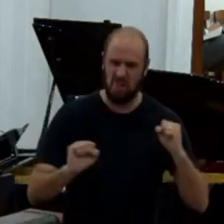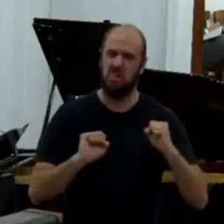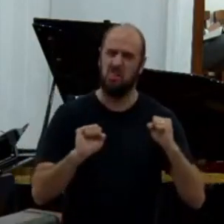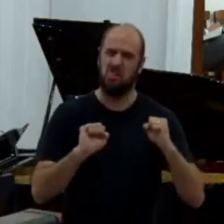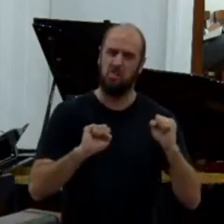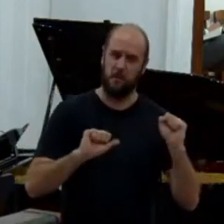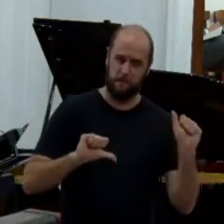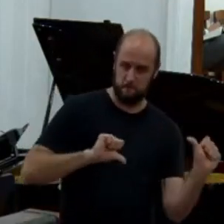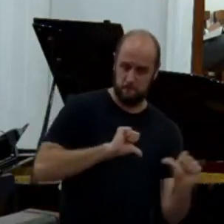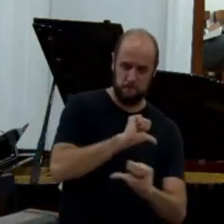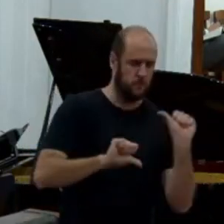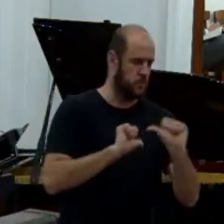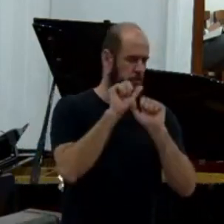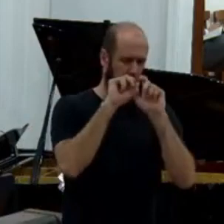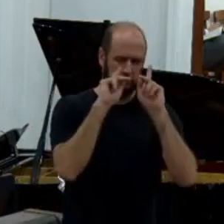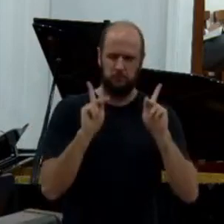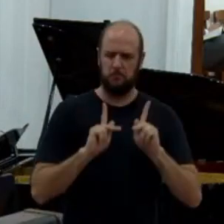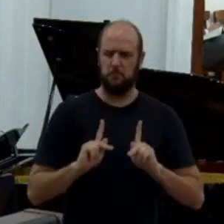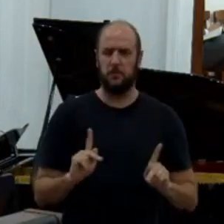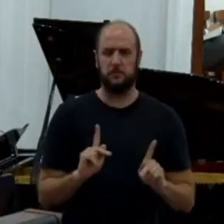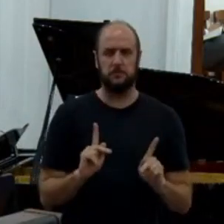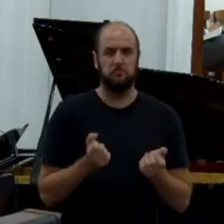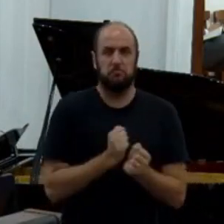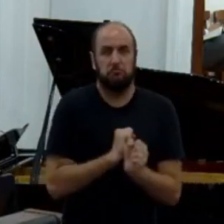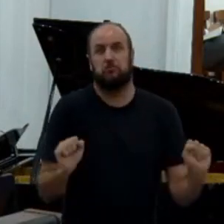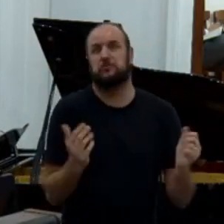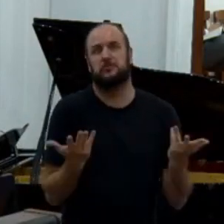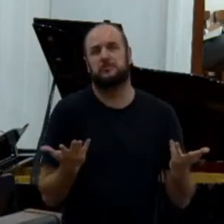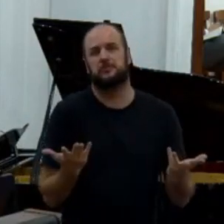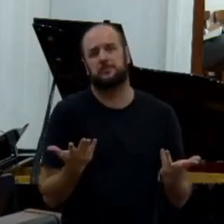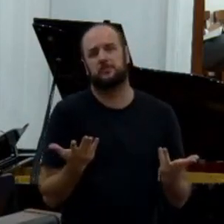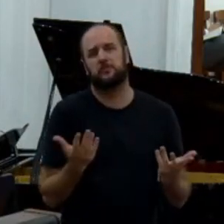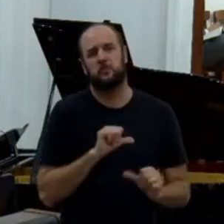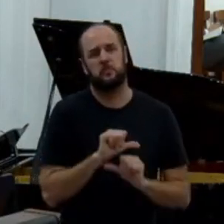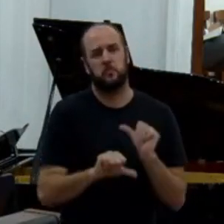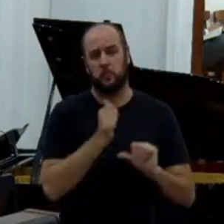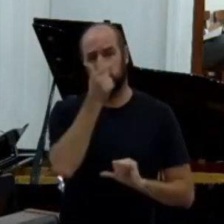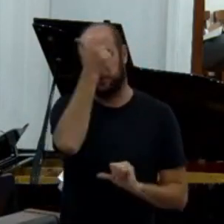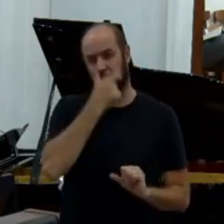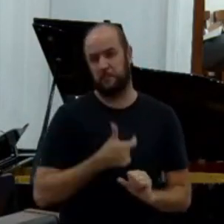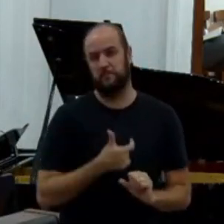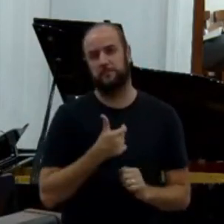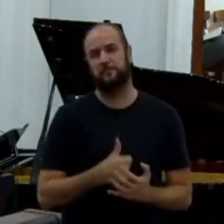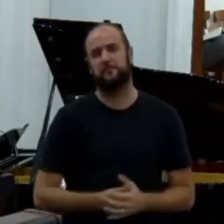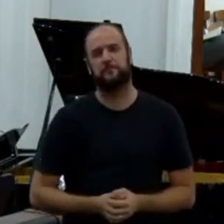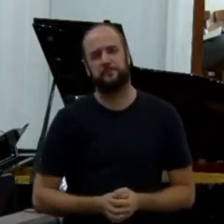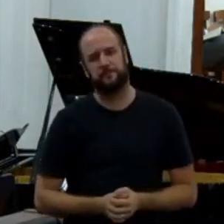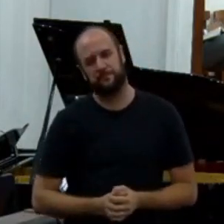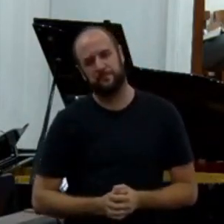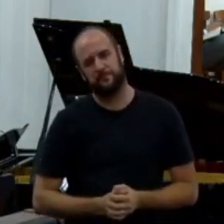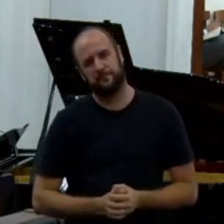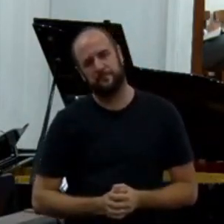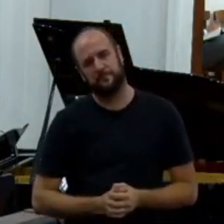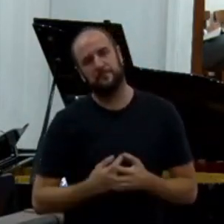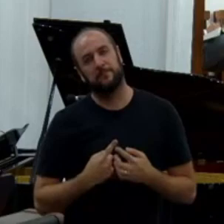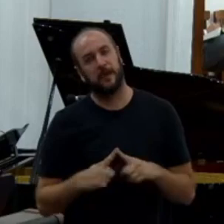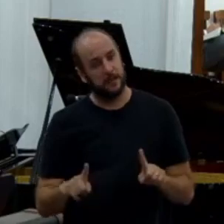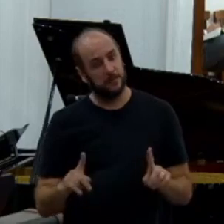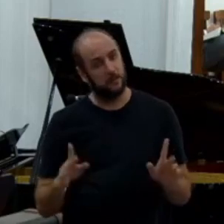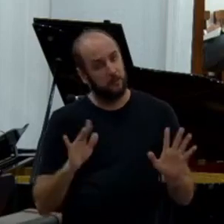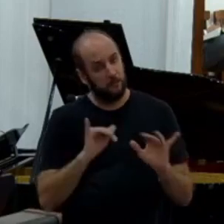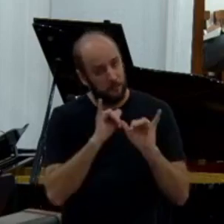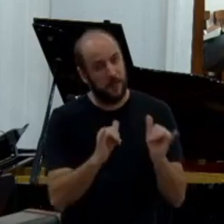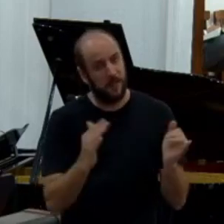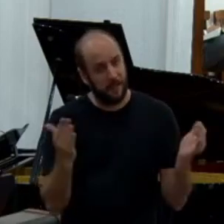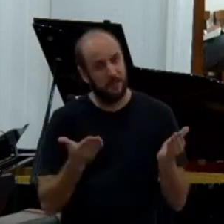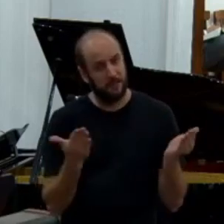ser transformado e tornar-se uma pessoa doce, amável. Mas eu quero te dizer nessa